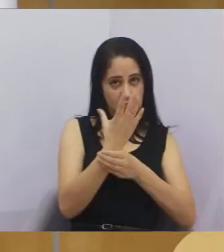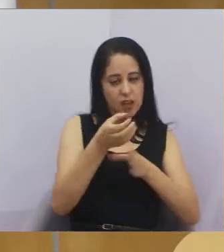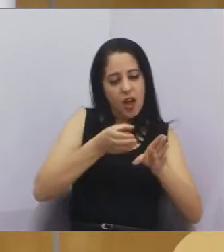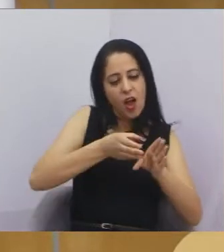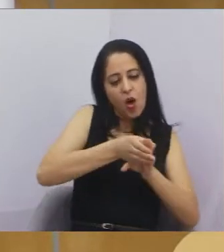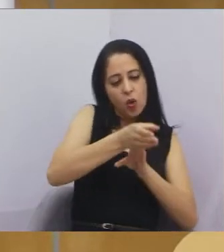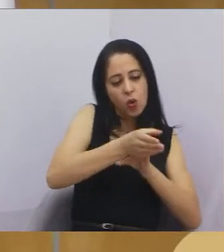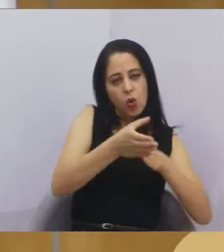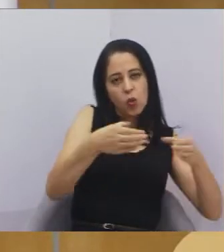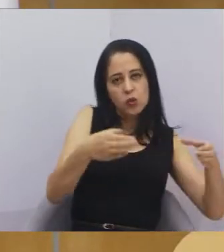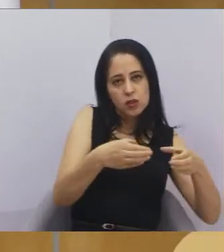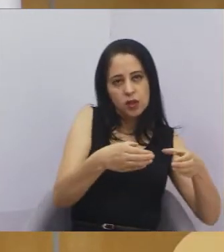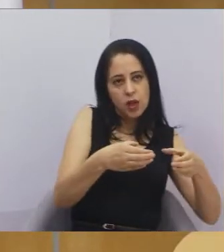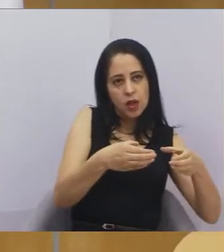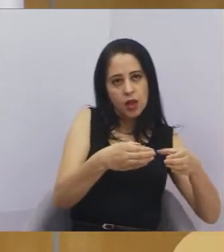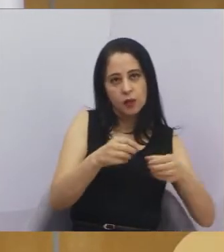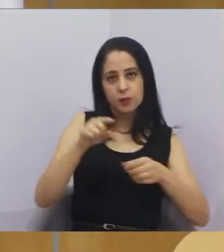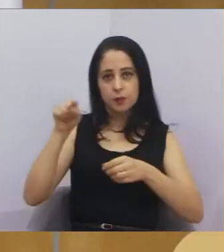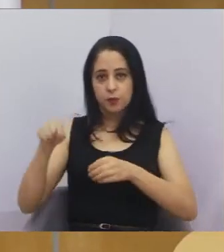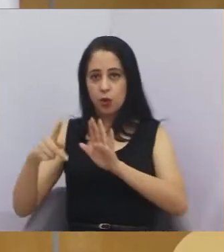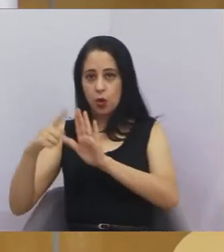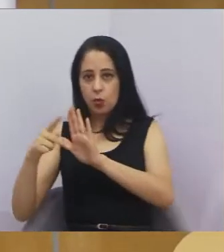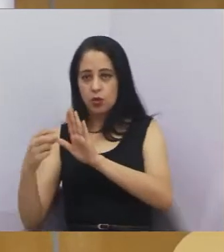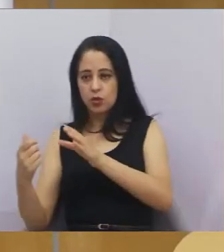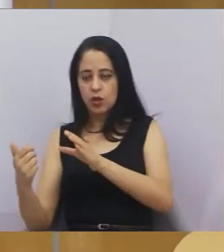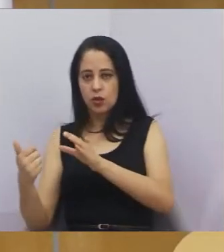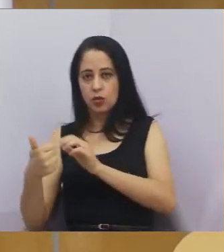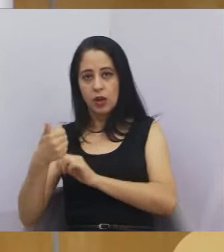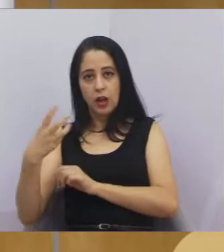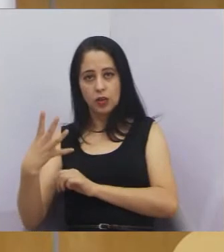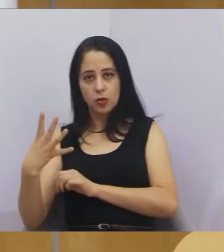e o 14, uma subsecretaria.